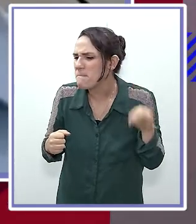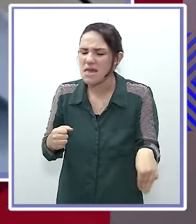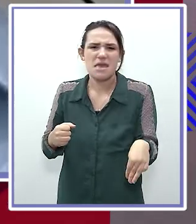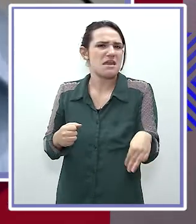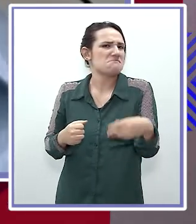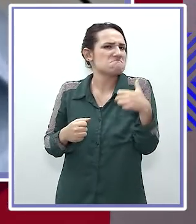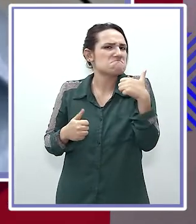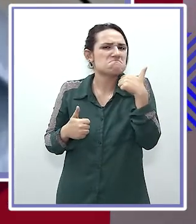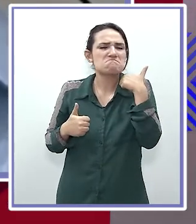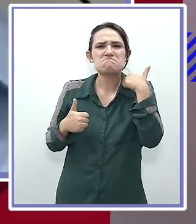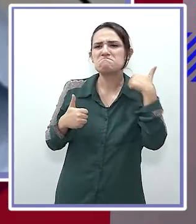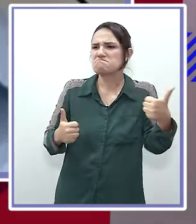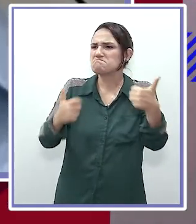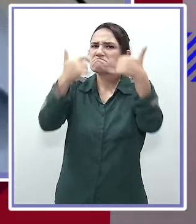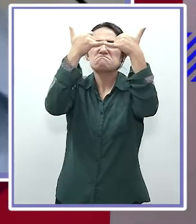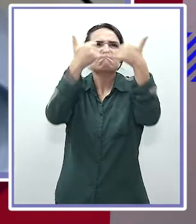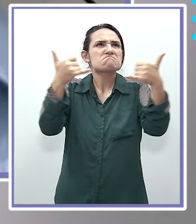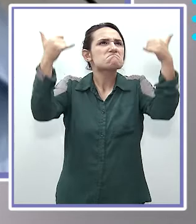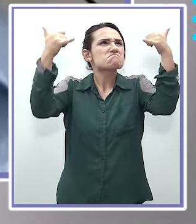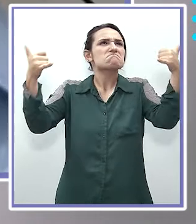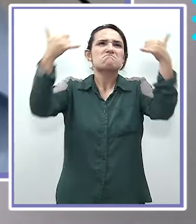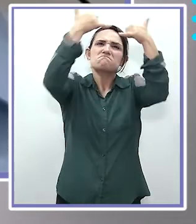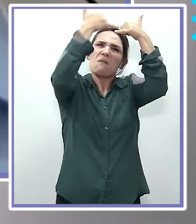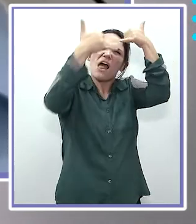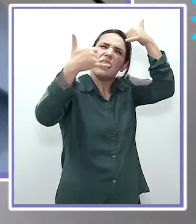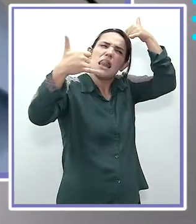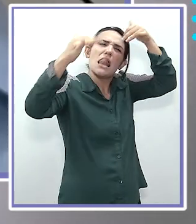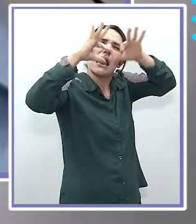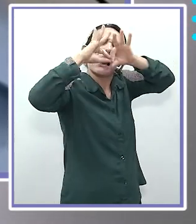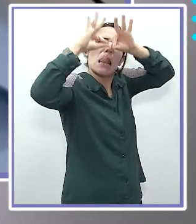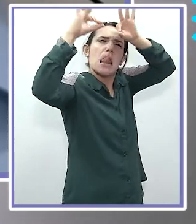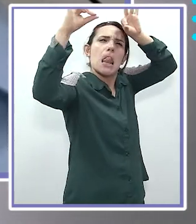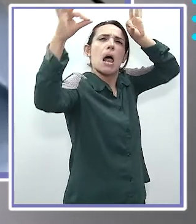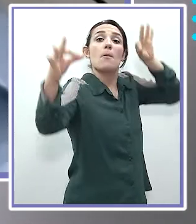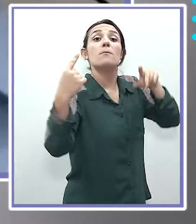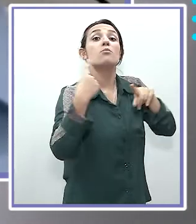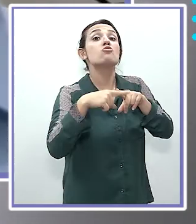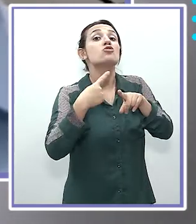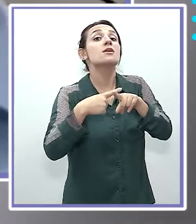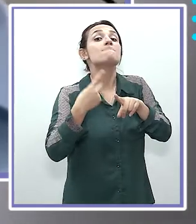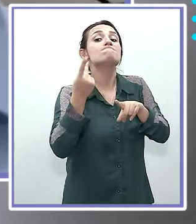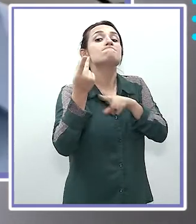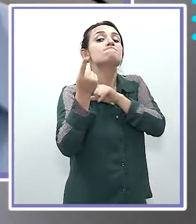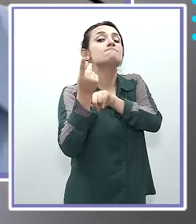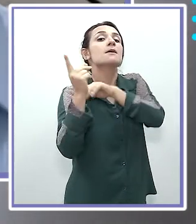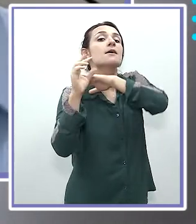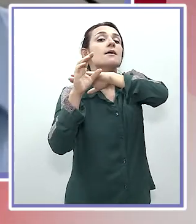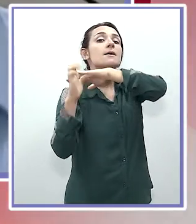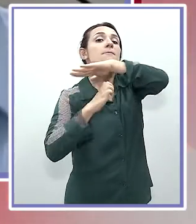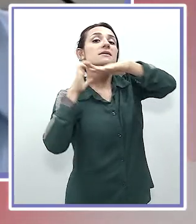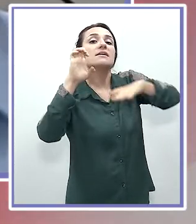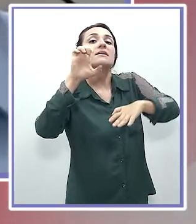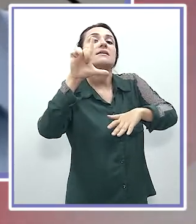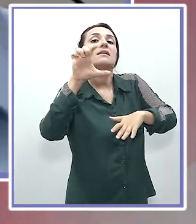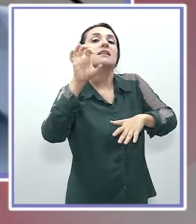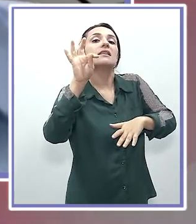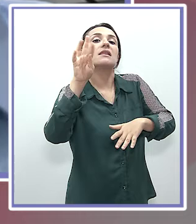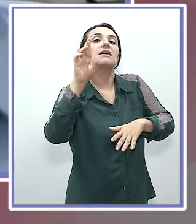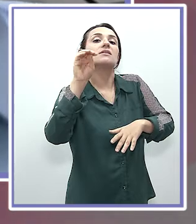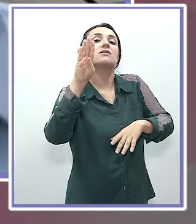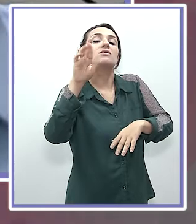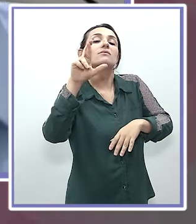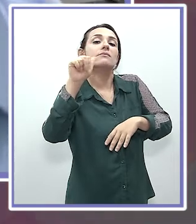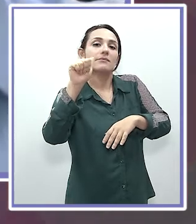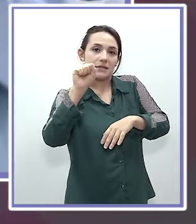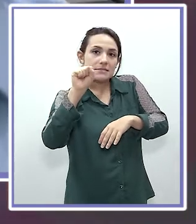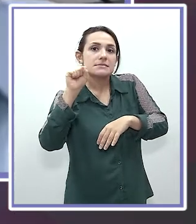tem uma geração que é capaz de fluir pelas nossas linhas, graças aos investimentos que foram feitos. Quero citar também o exemplo